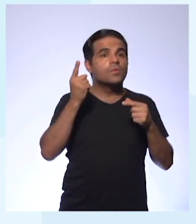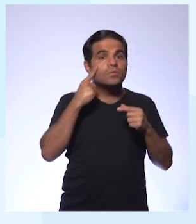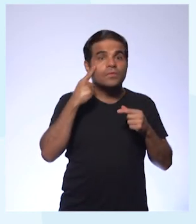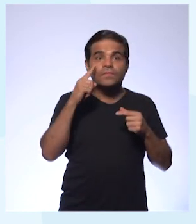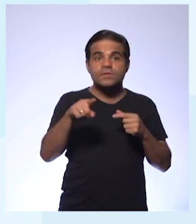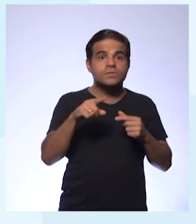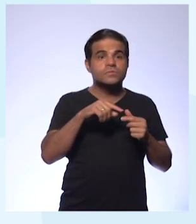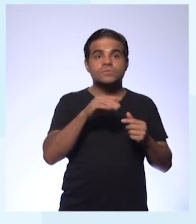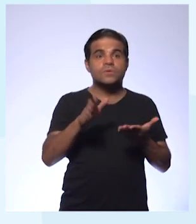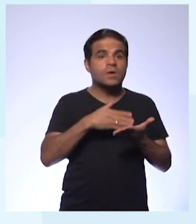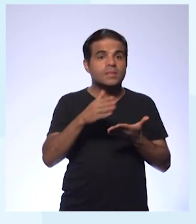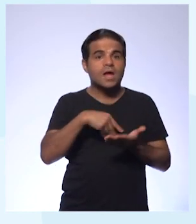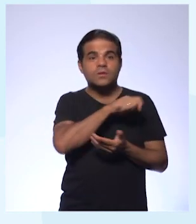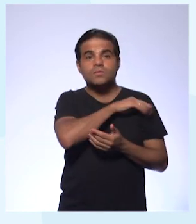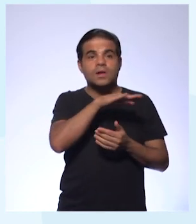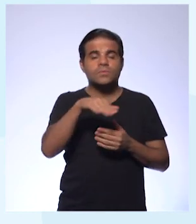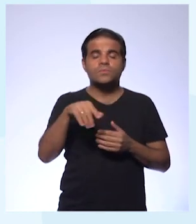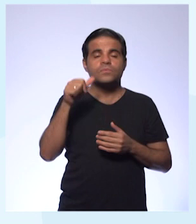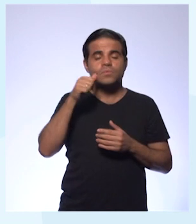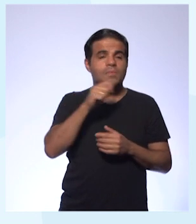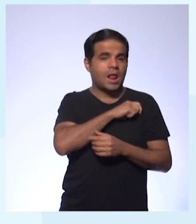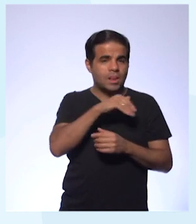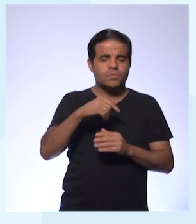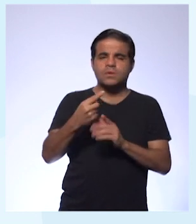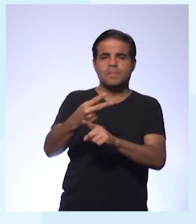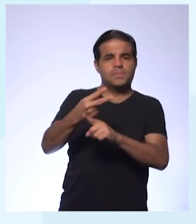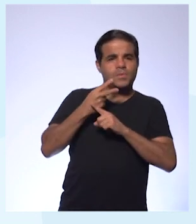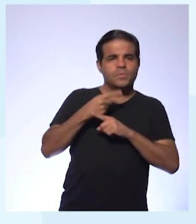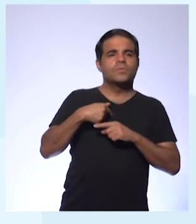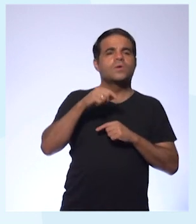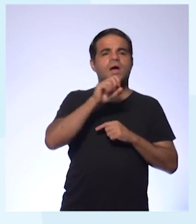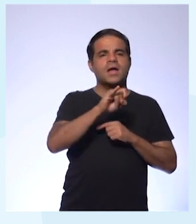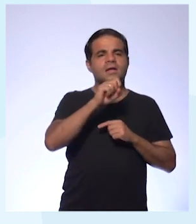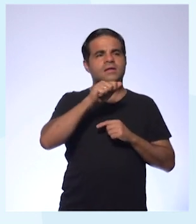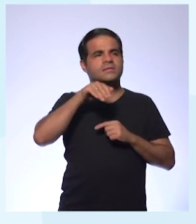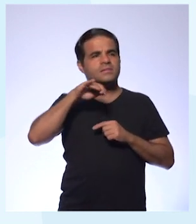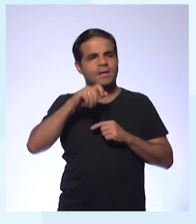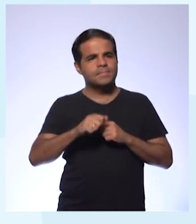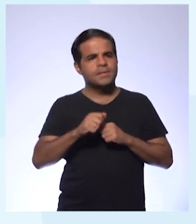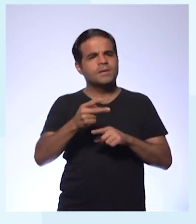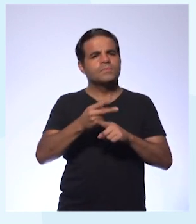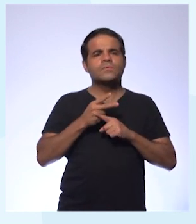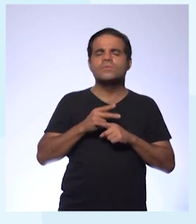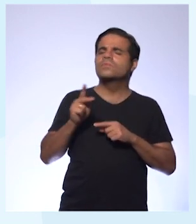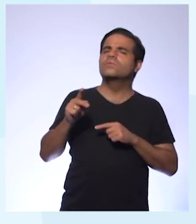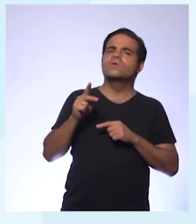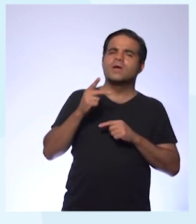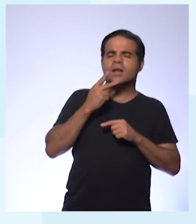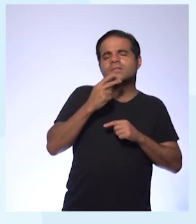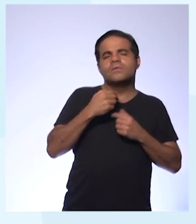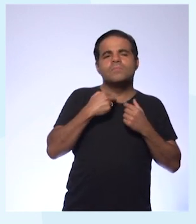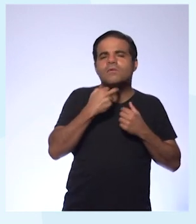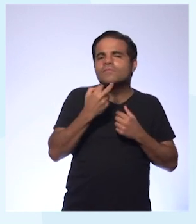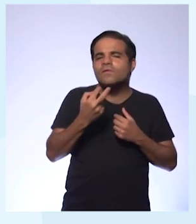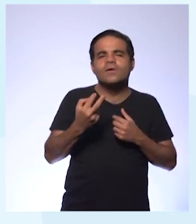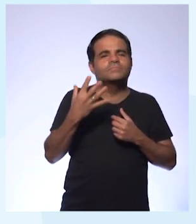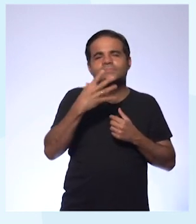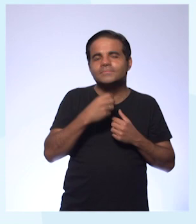isso no caderno do aluno, uma aluna me procurou, a Isabela dos Santos Melo. Professora, ela tem uma vozinha